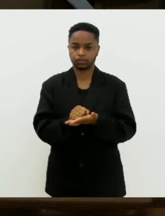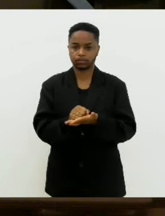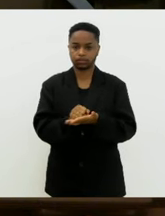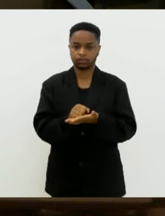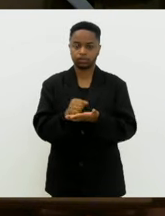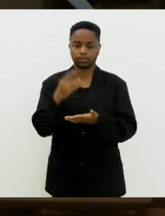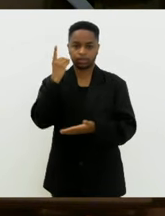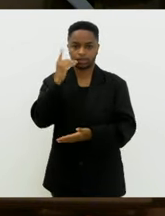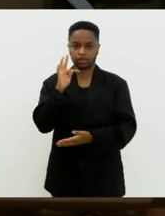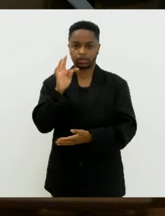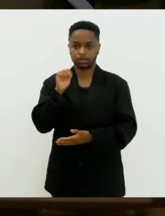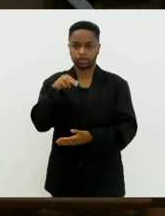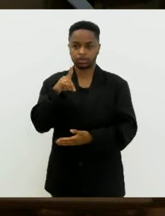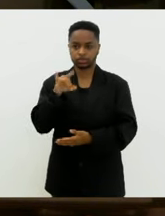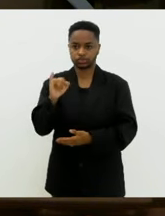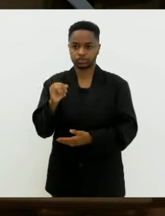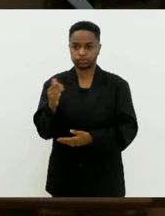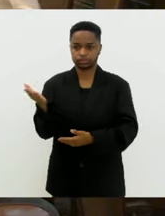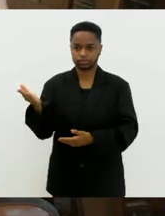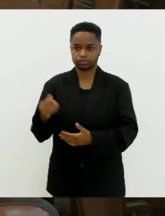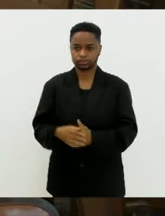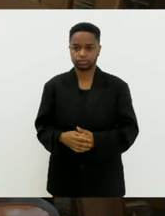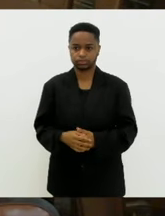Tandi. Cadê o Tandi?